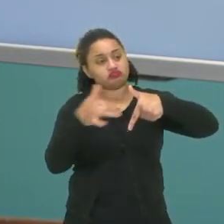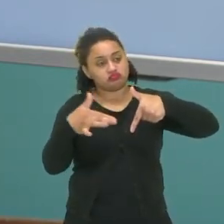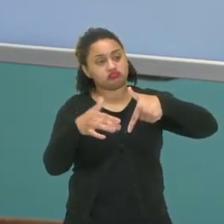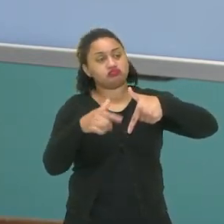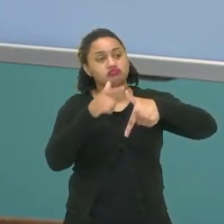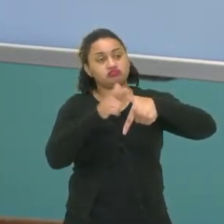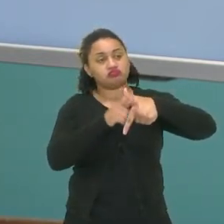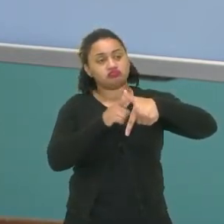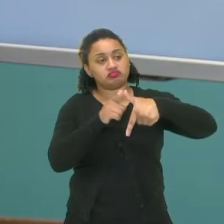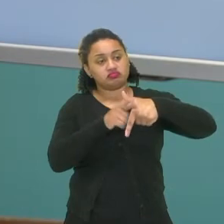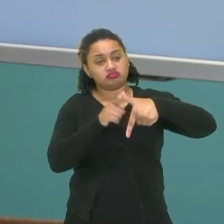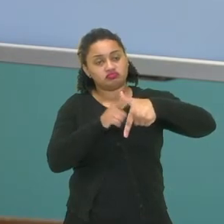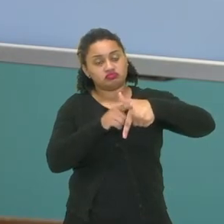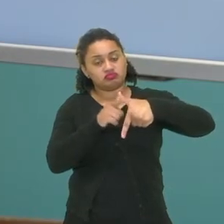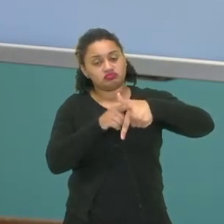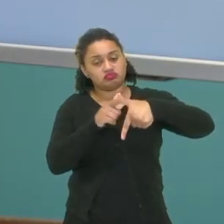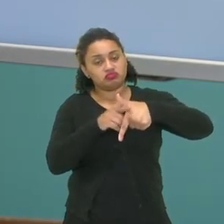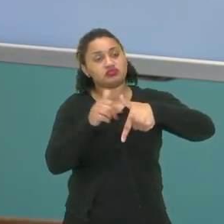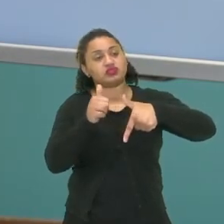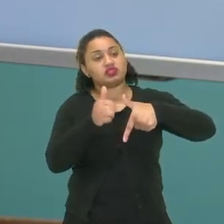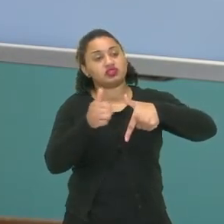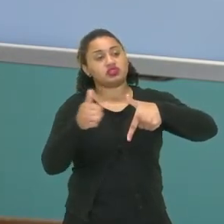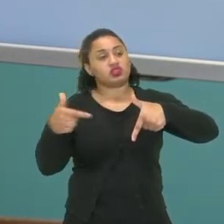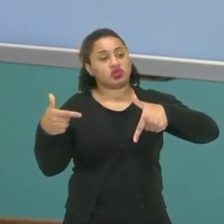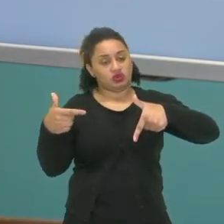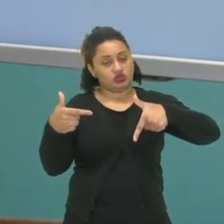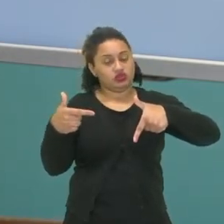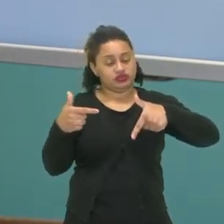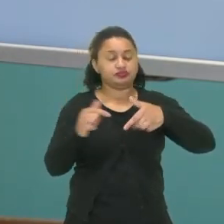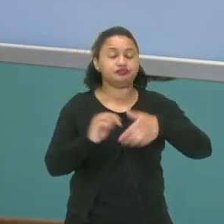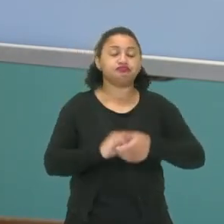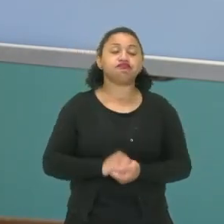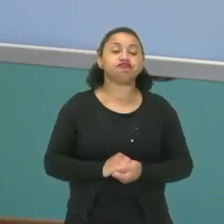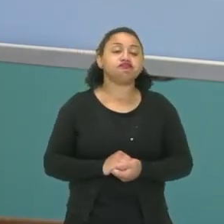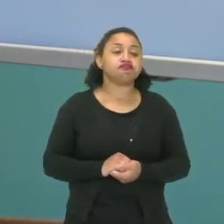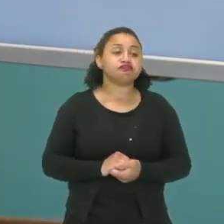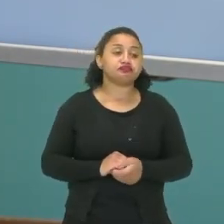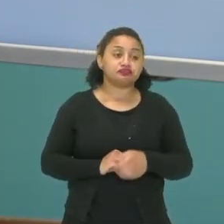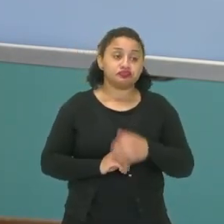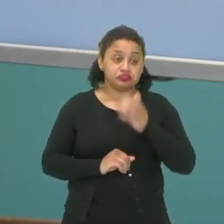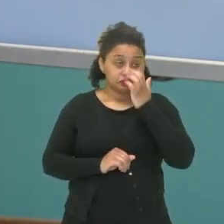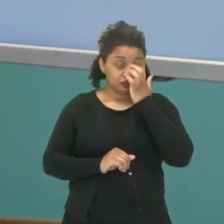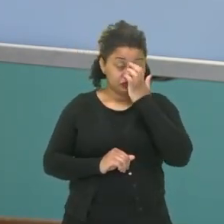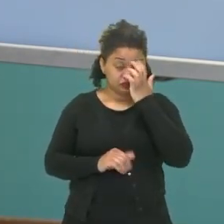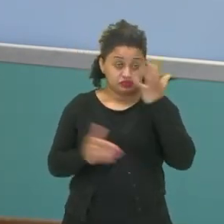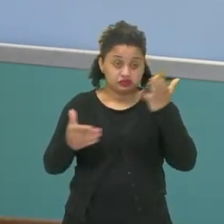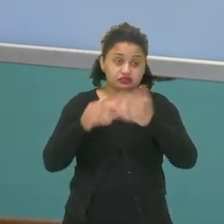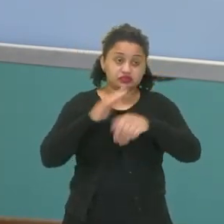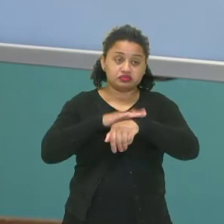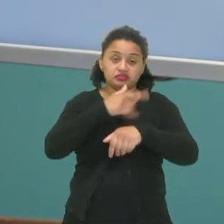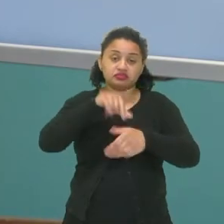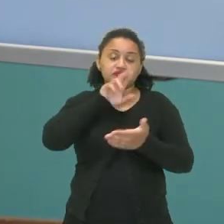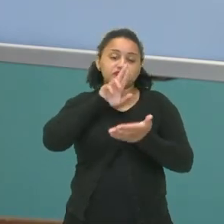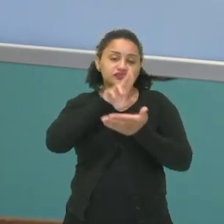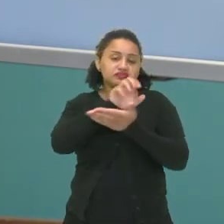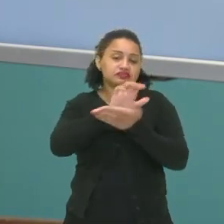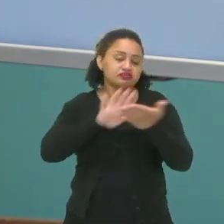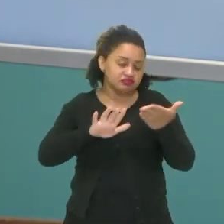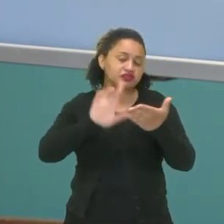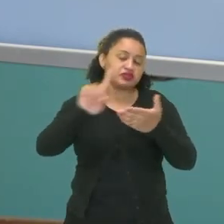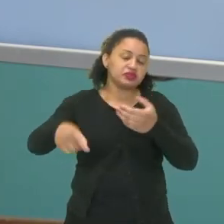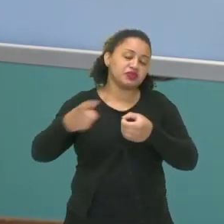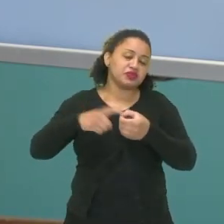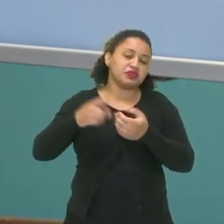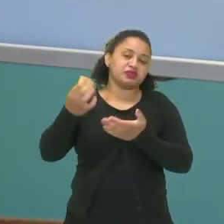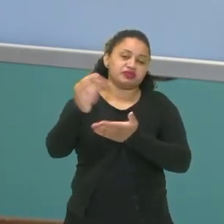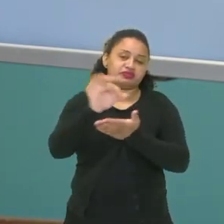e esse outro cateto aqui é o que eu tenho que vale 12. Então agora eu vou dar um tempinho para vocês resolverem e já